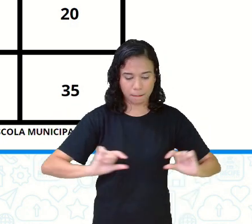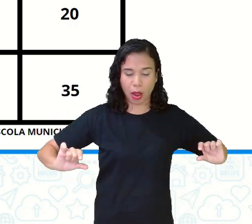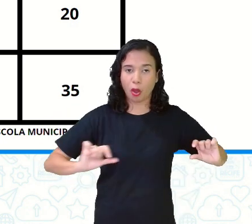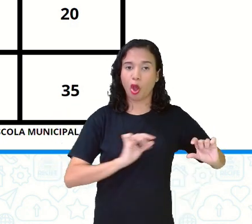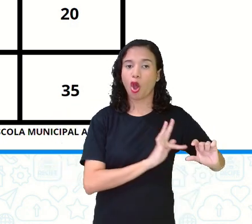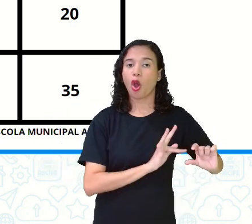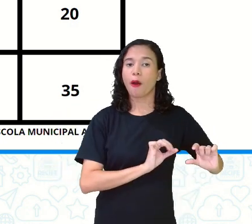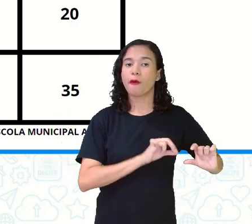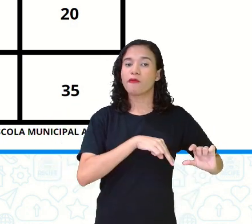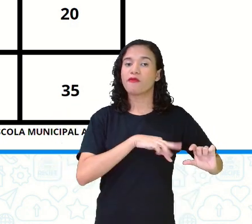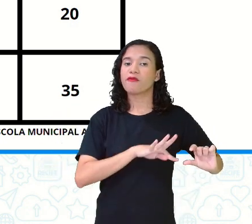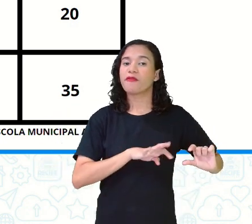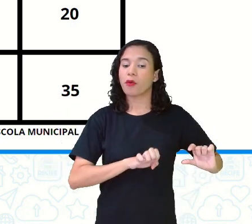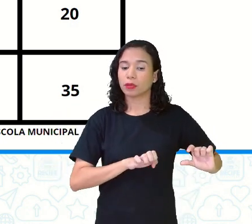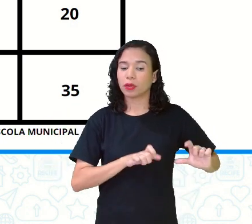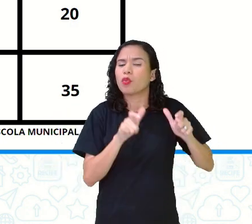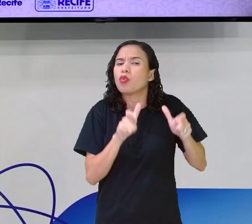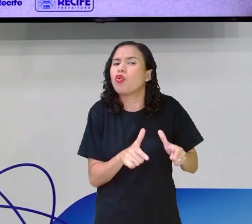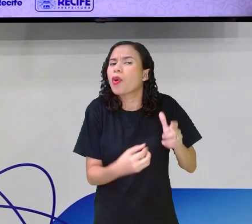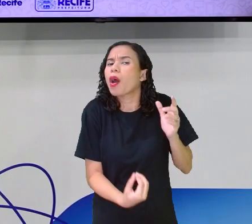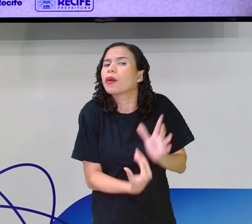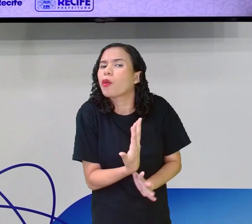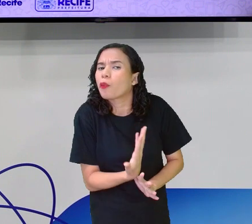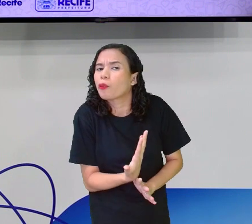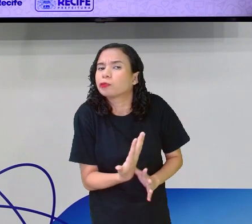De onde veio essa informação?